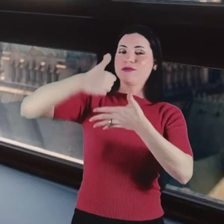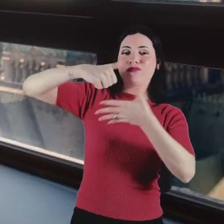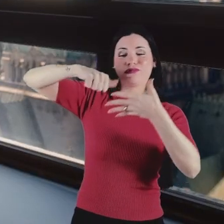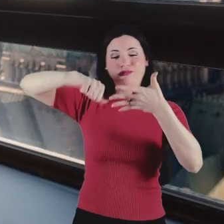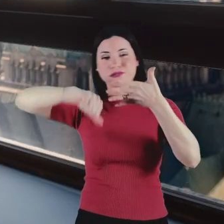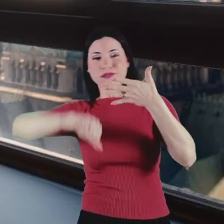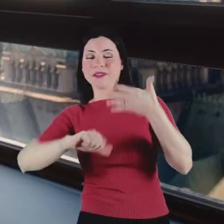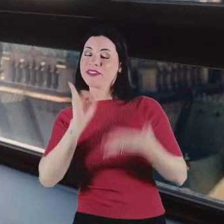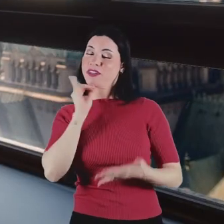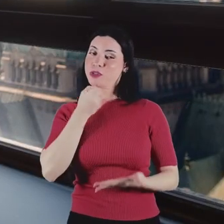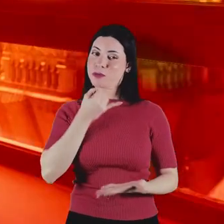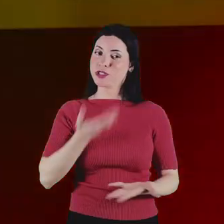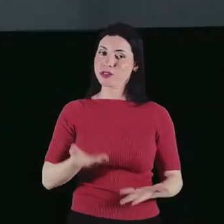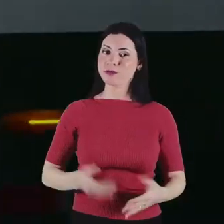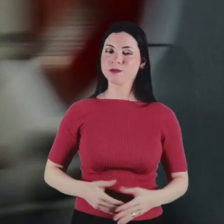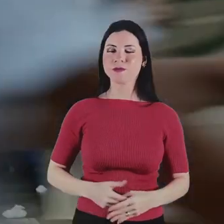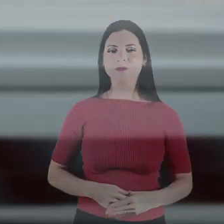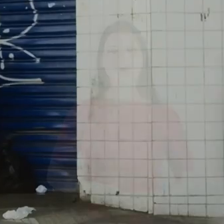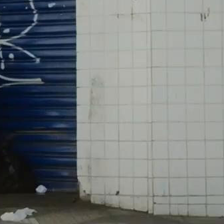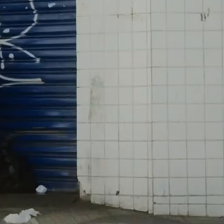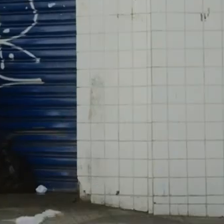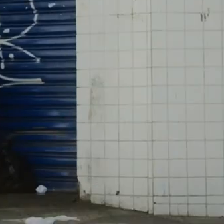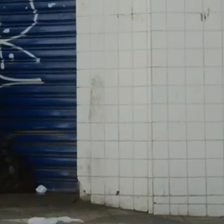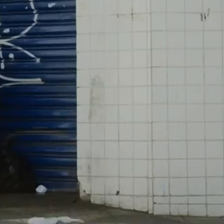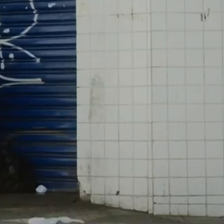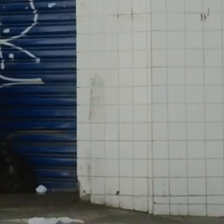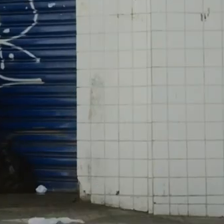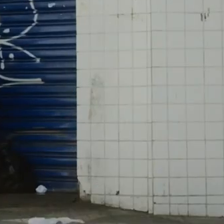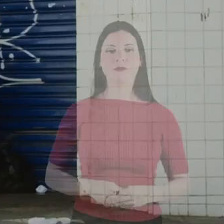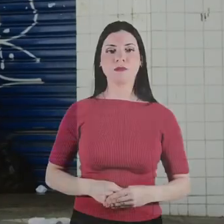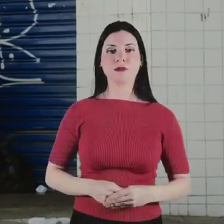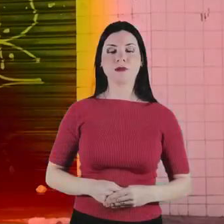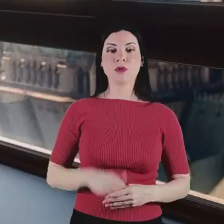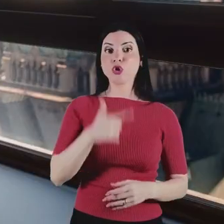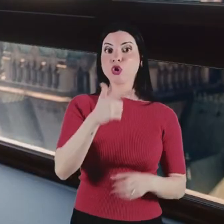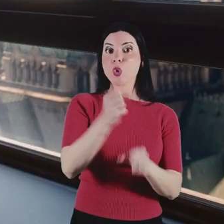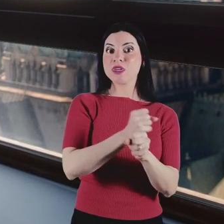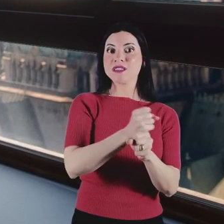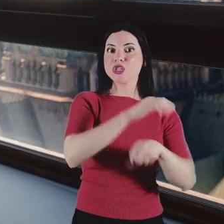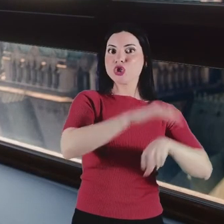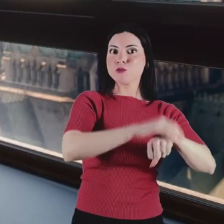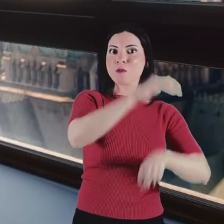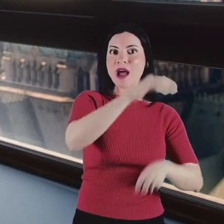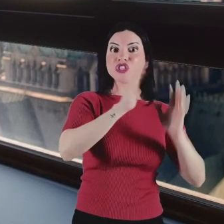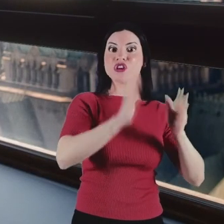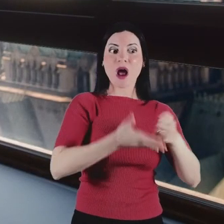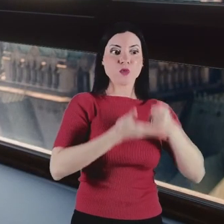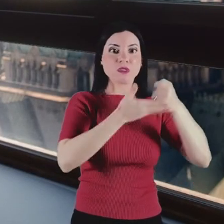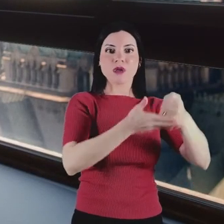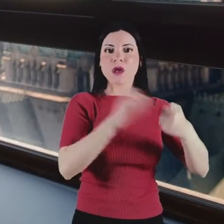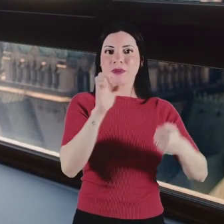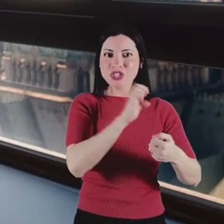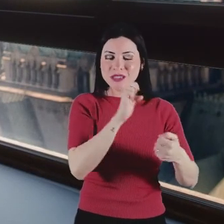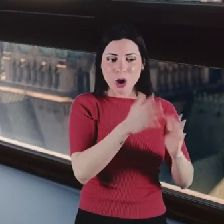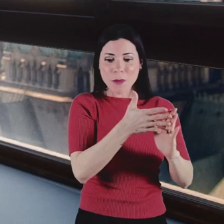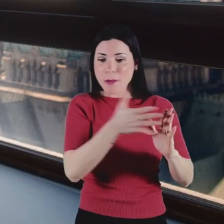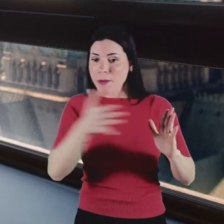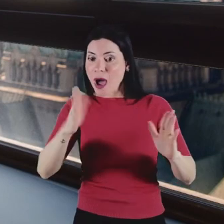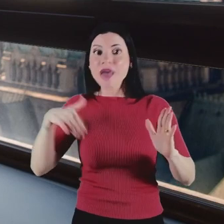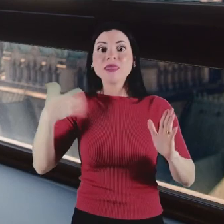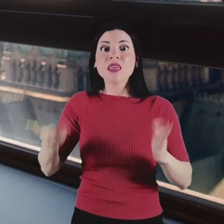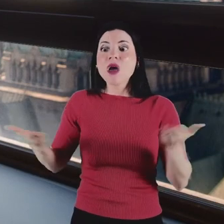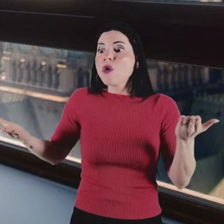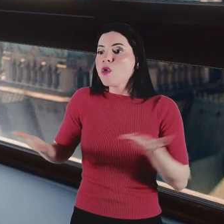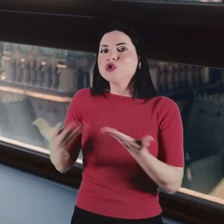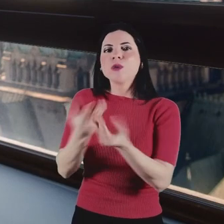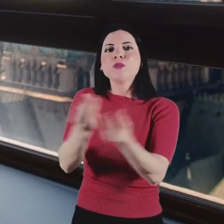a gente foi subindo nesse ranking, infelizmente. Então, depois de mais de 2 anos do começo da